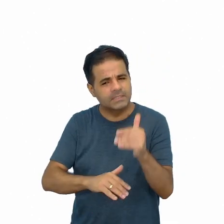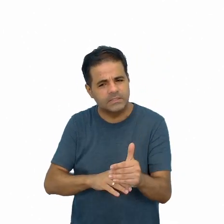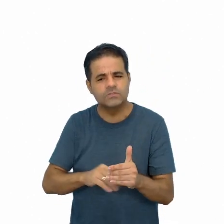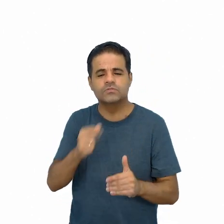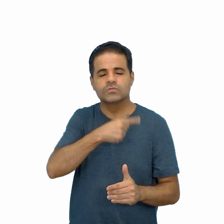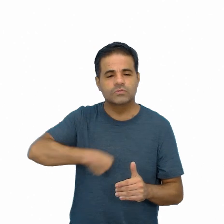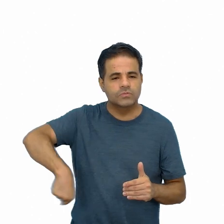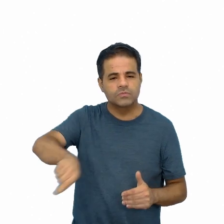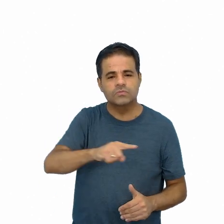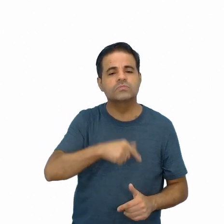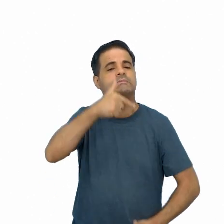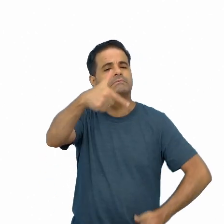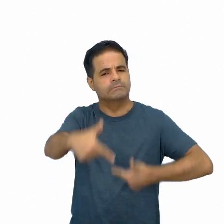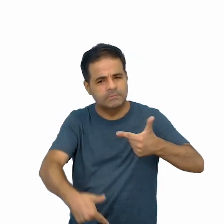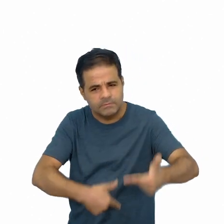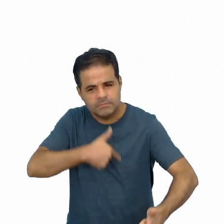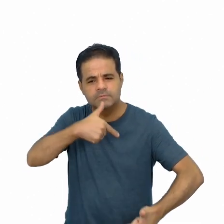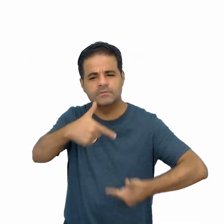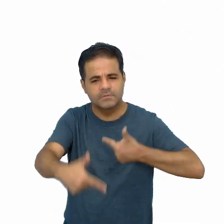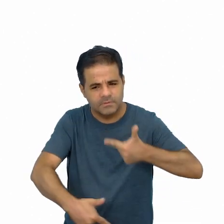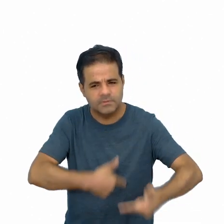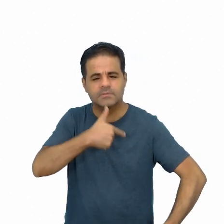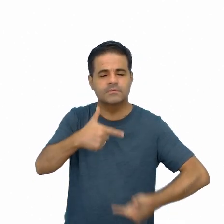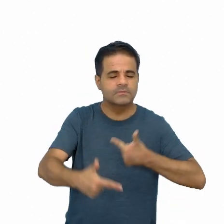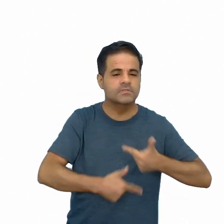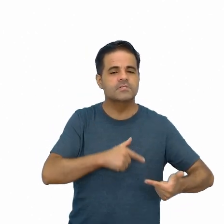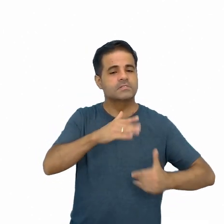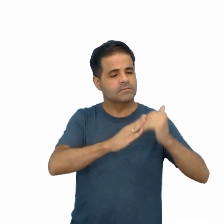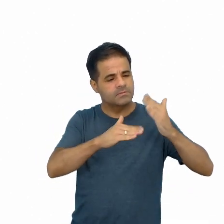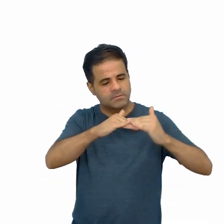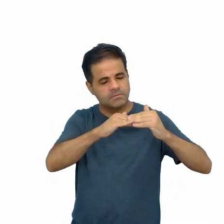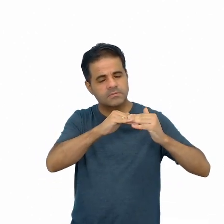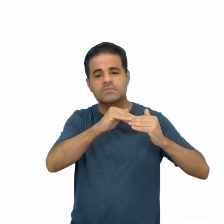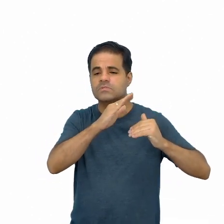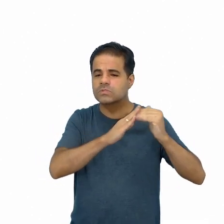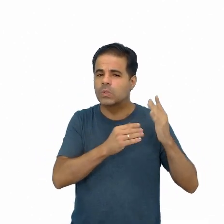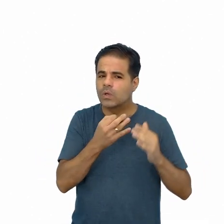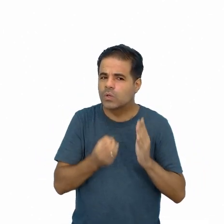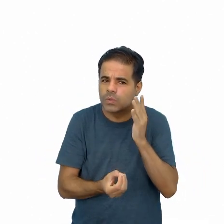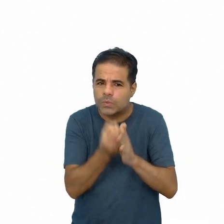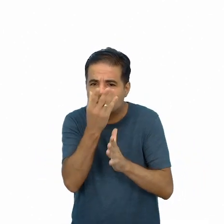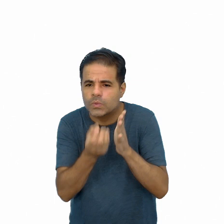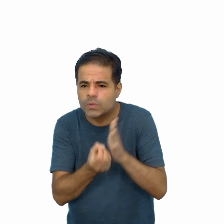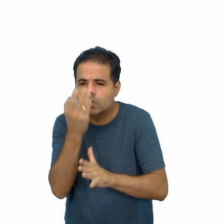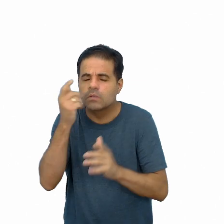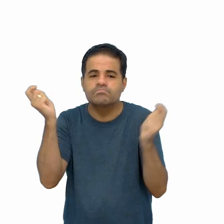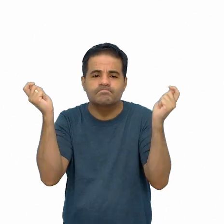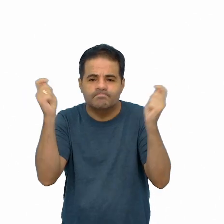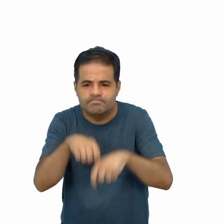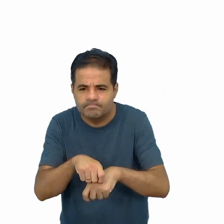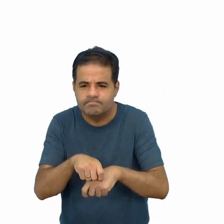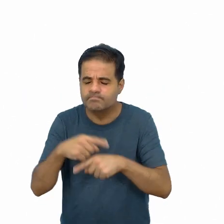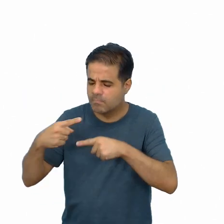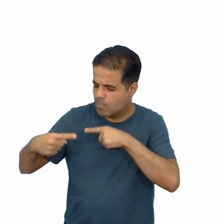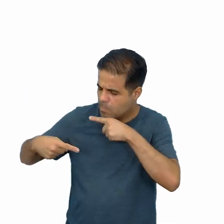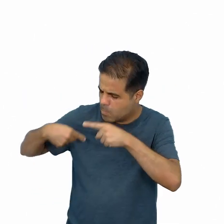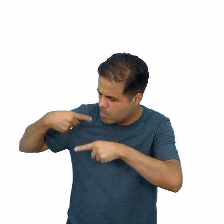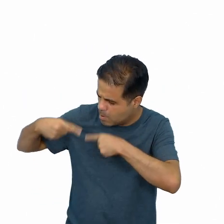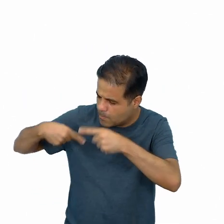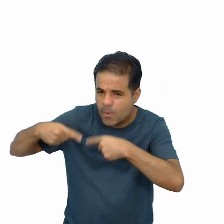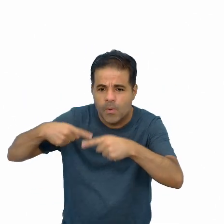gente também trabalha essas práticas, surgem novas possibilidades de atualizar